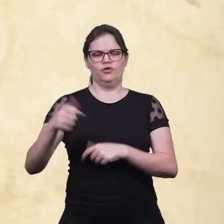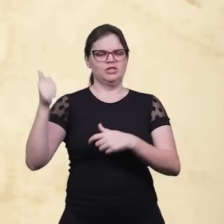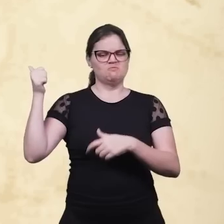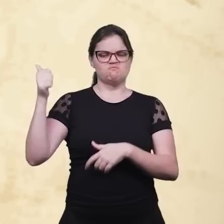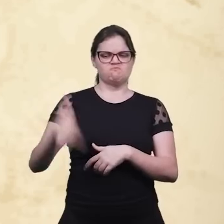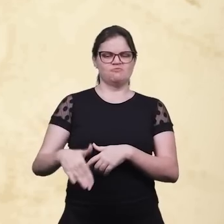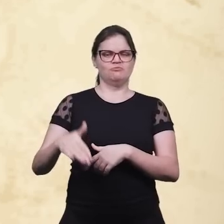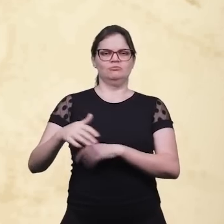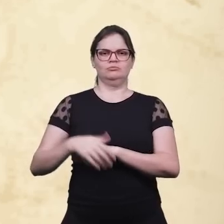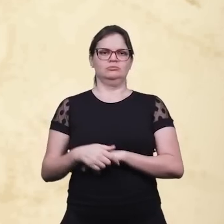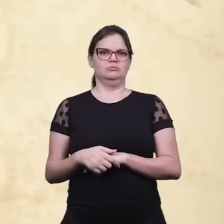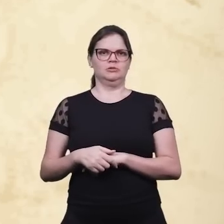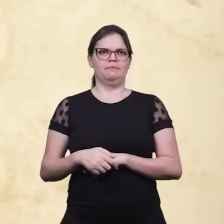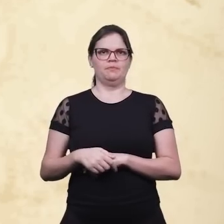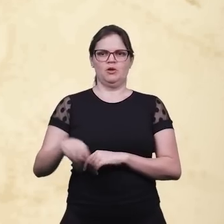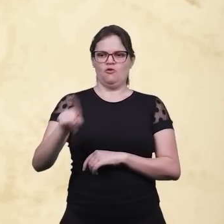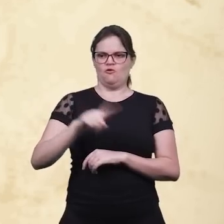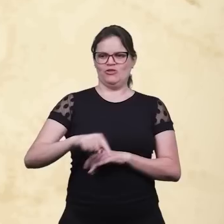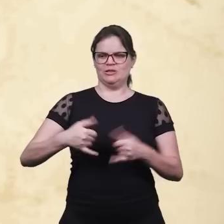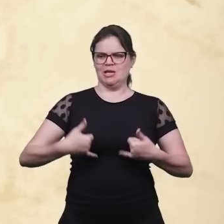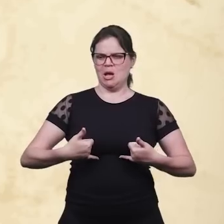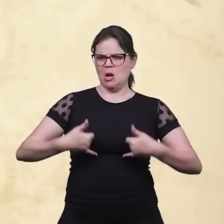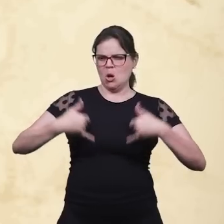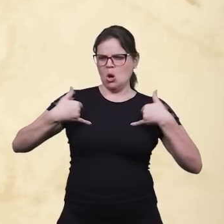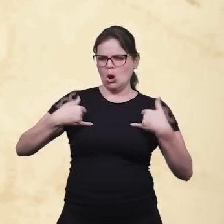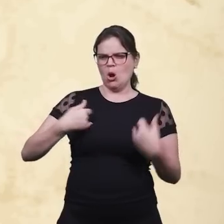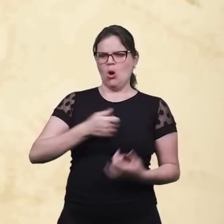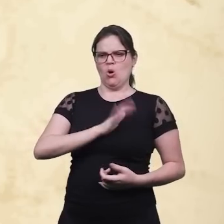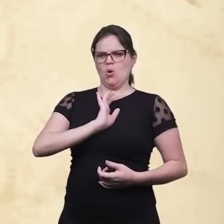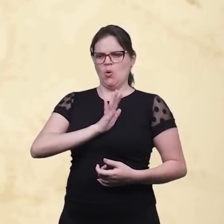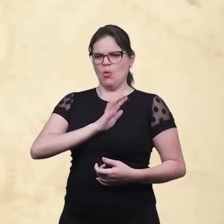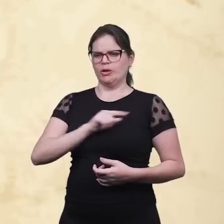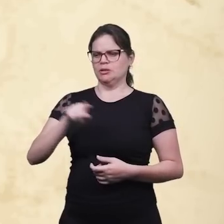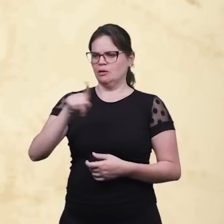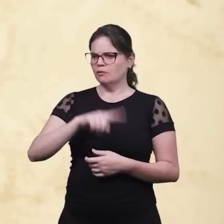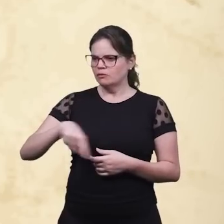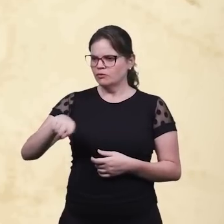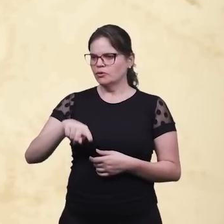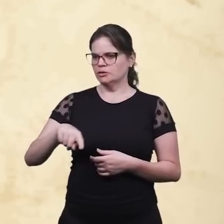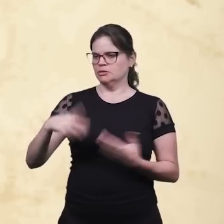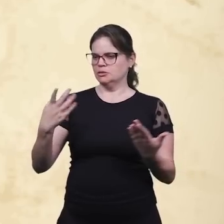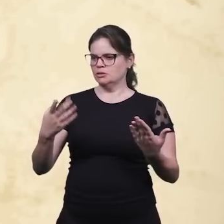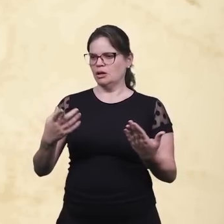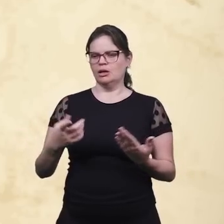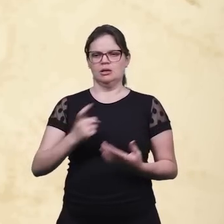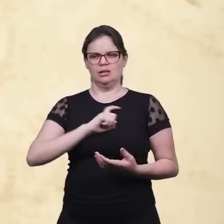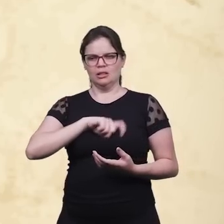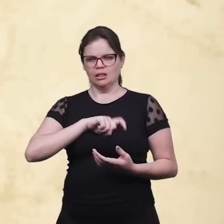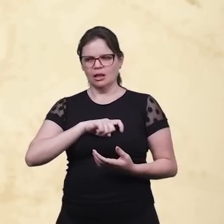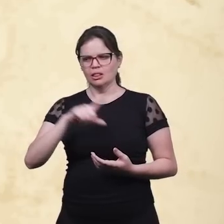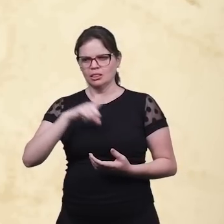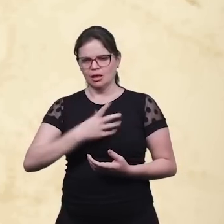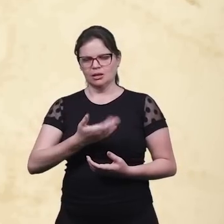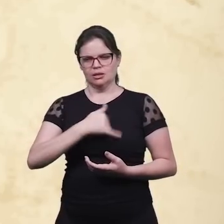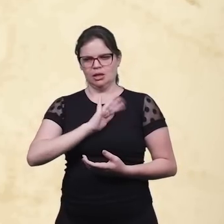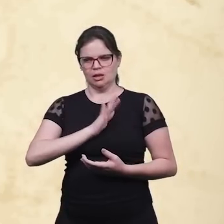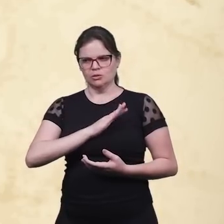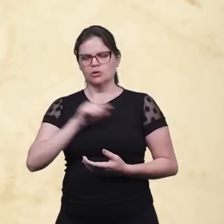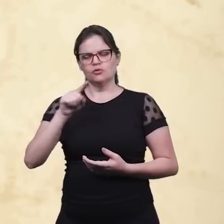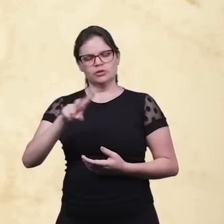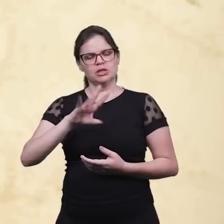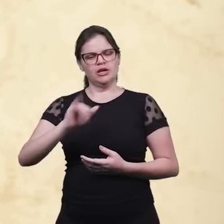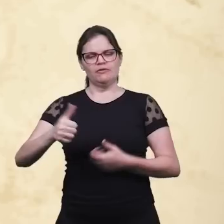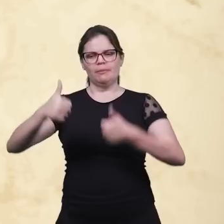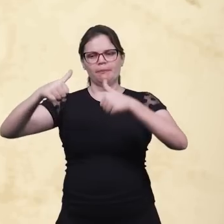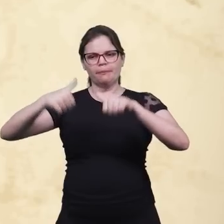desprezado. A soberba do teu coração te enganou, como o que habita nas fendas das rochas. Na tua alta morada, que